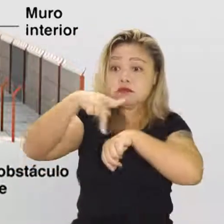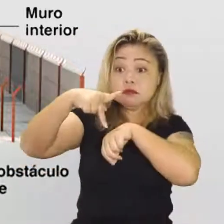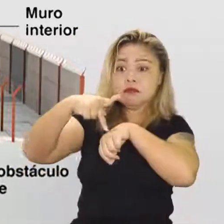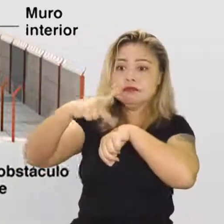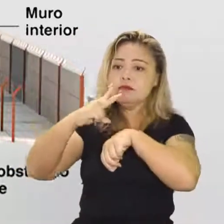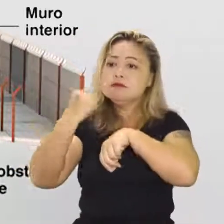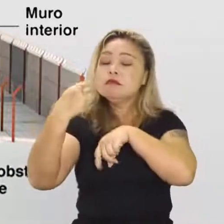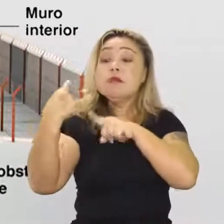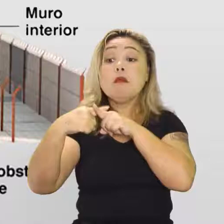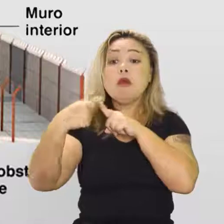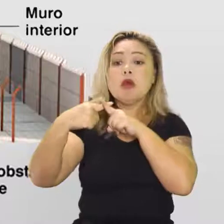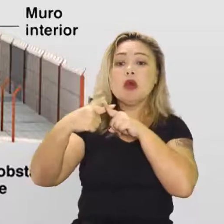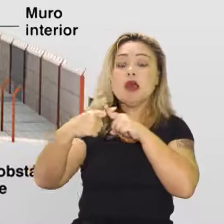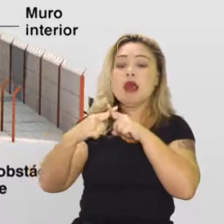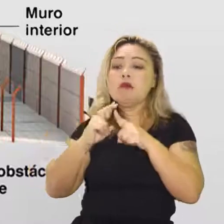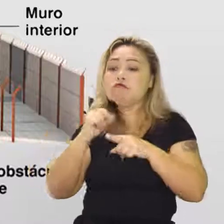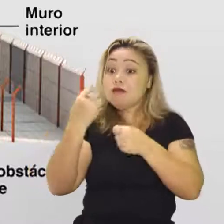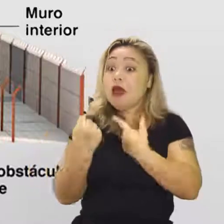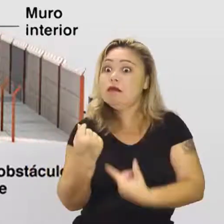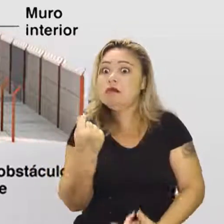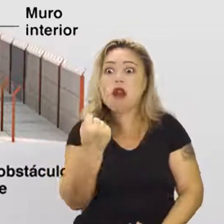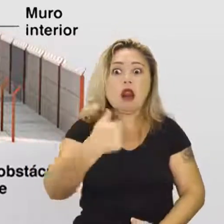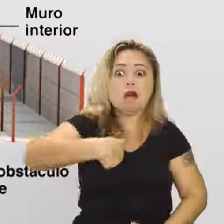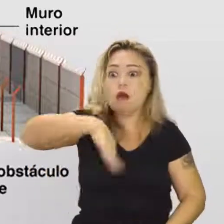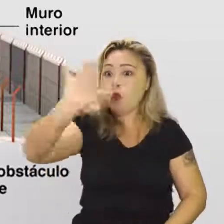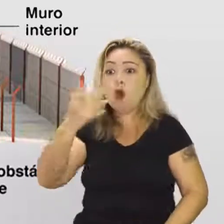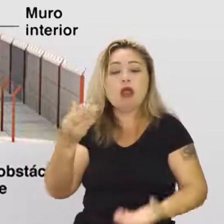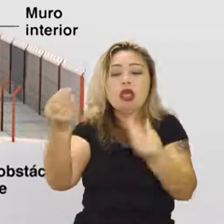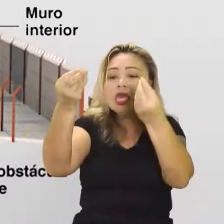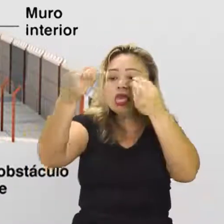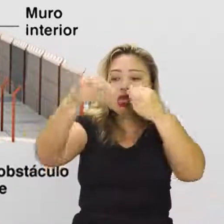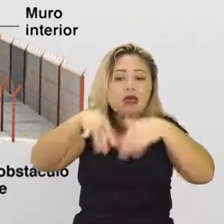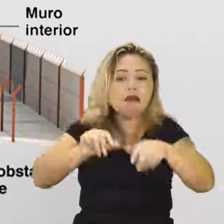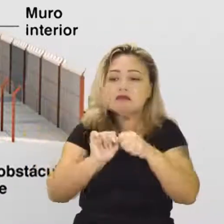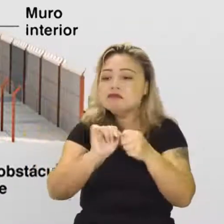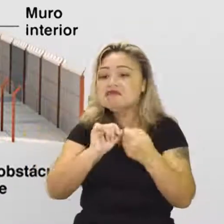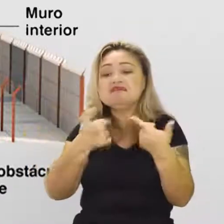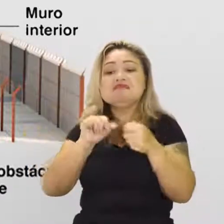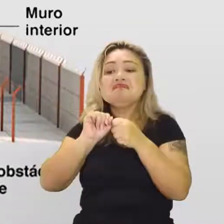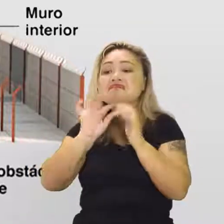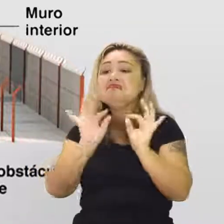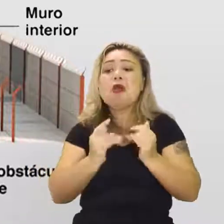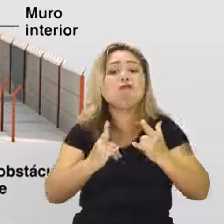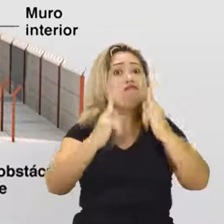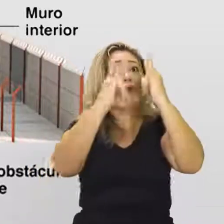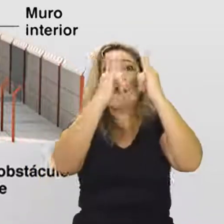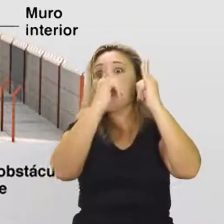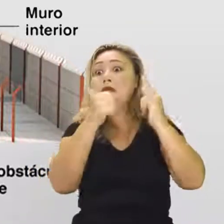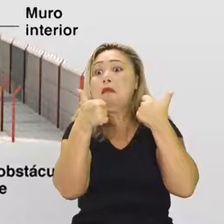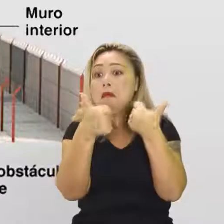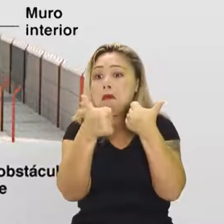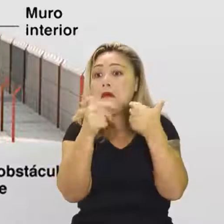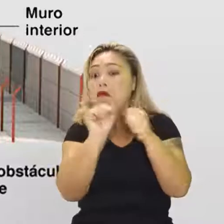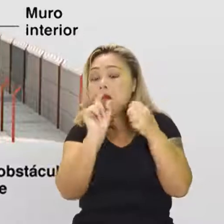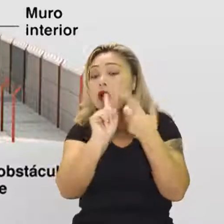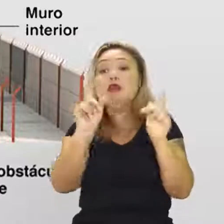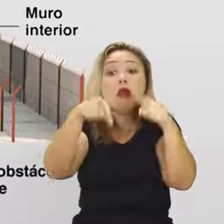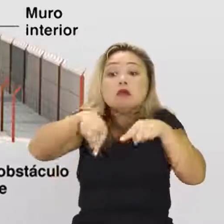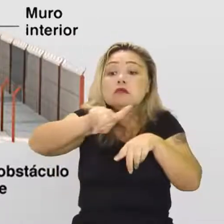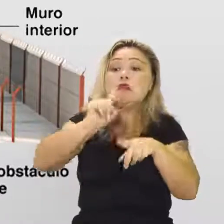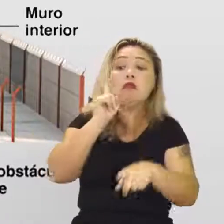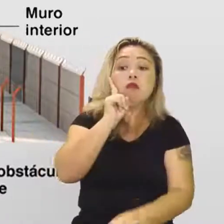sai fortalecido porque ele é uma potência capitalista, que ele não foi destruído, não teve seus prédios destruídos, e com isso ele